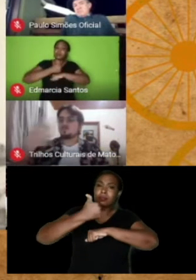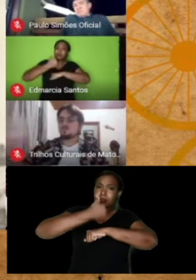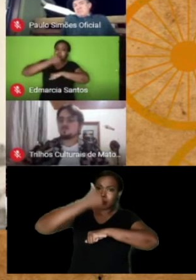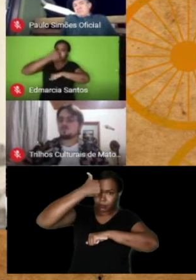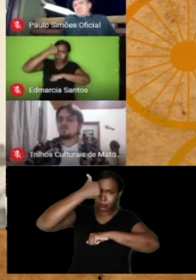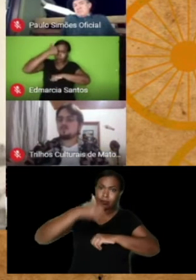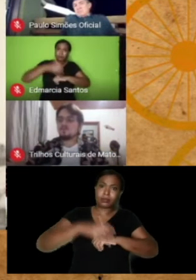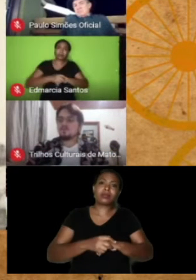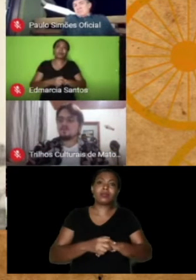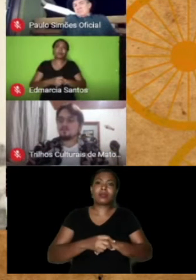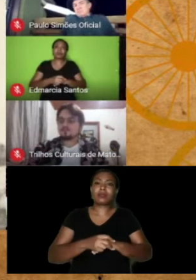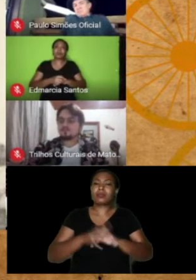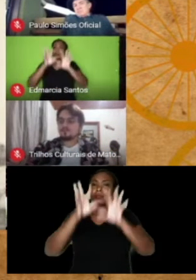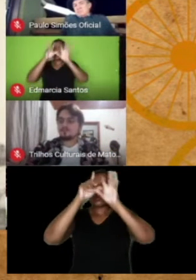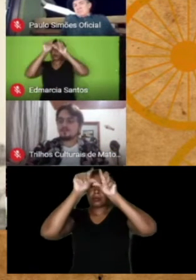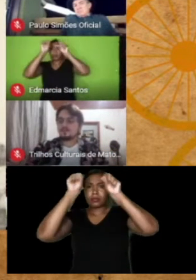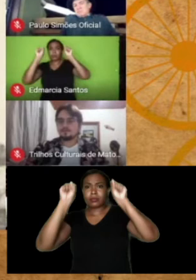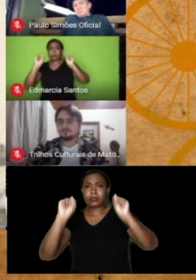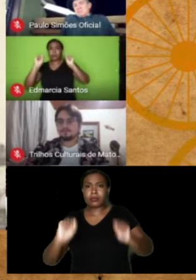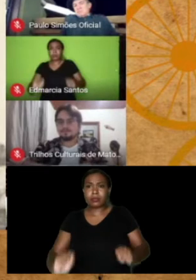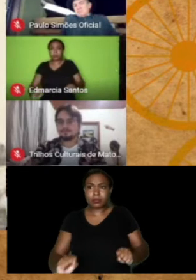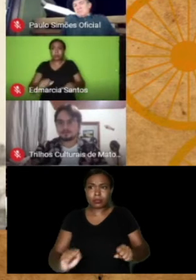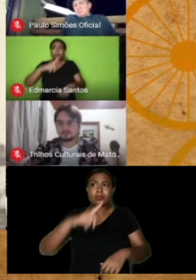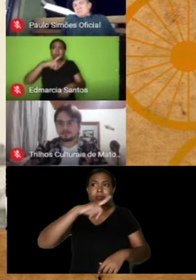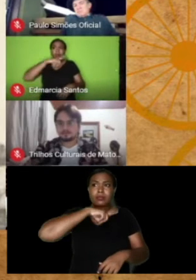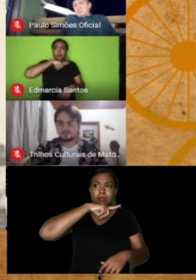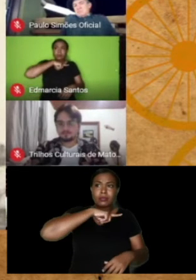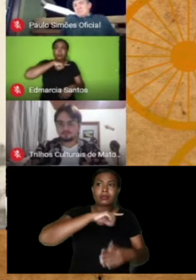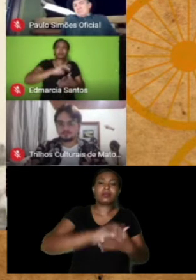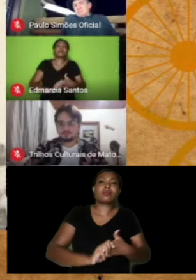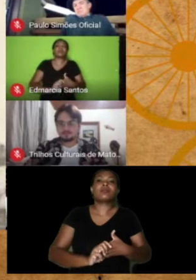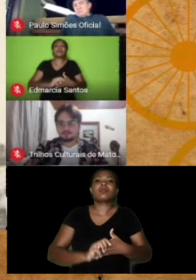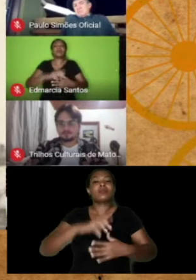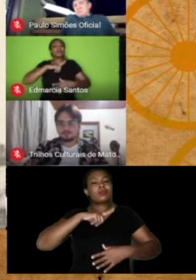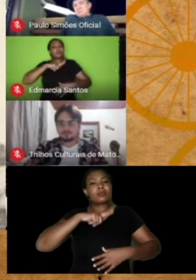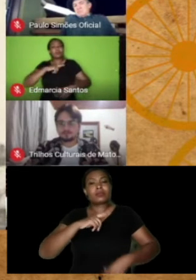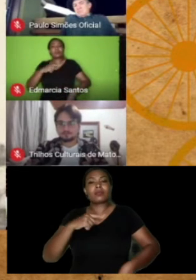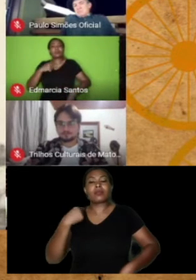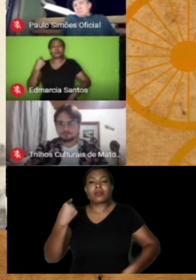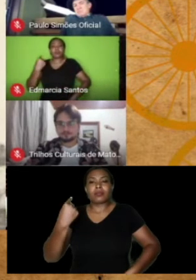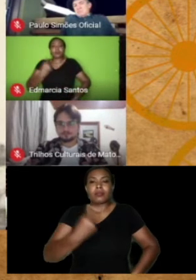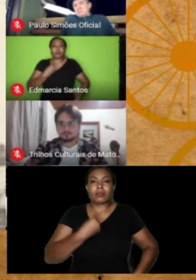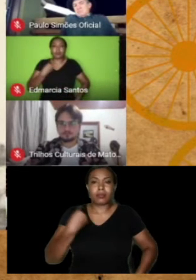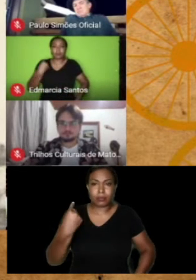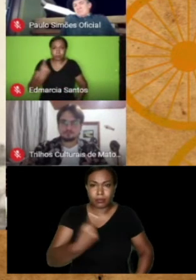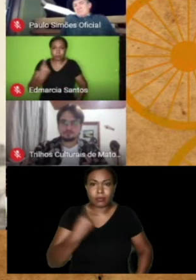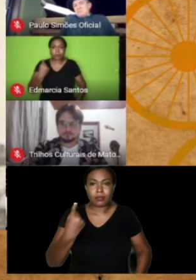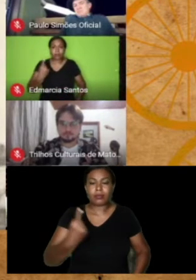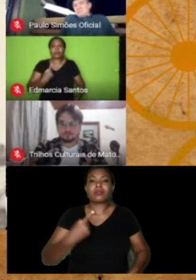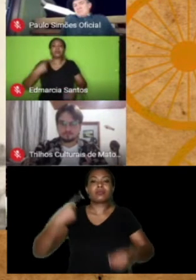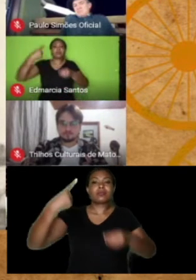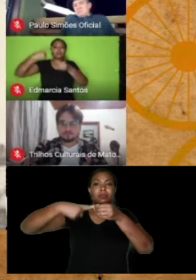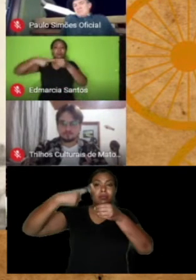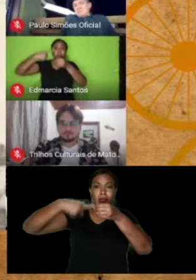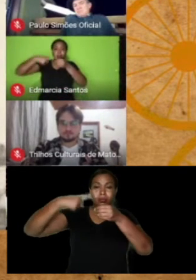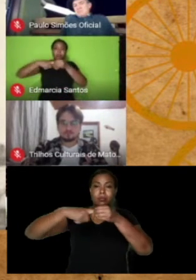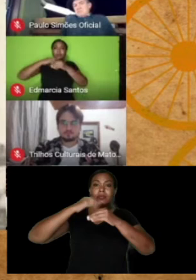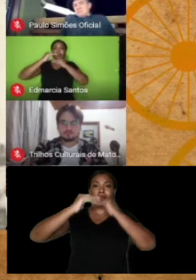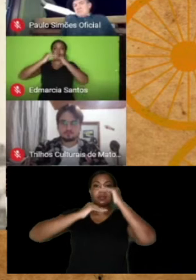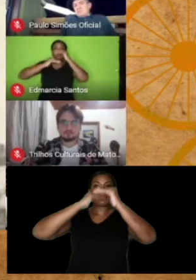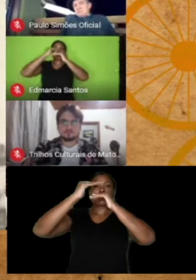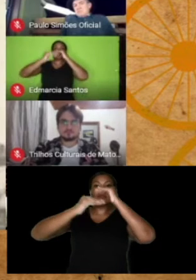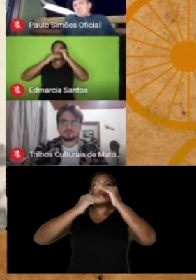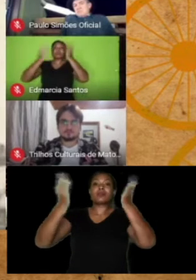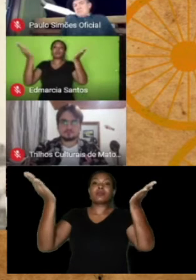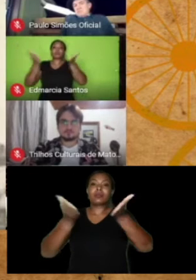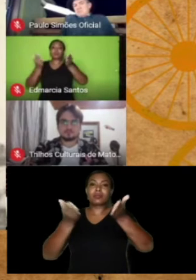né, a estrutura com que a ferrovia trouxe para as nossas cidades, e hoje abandonadas